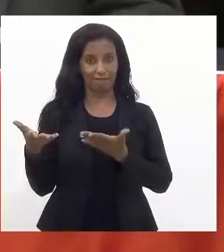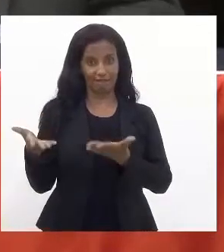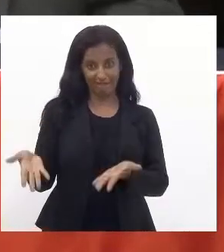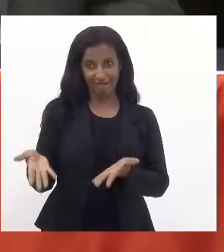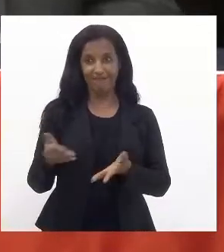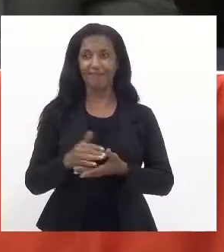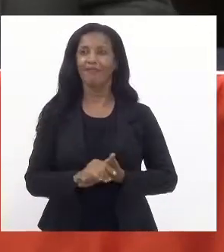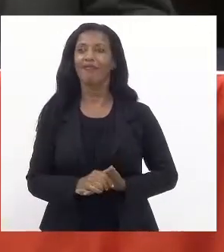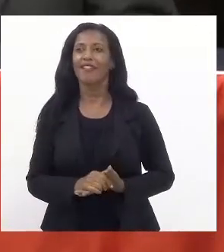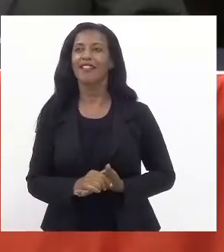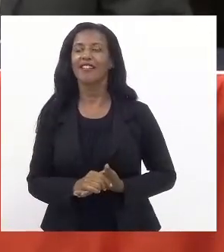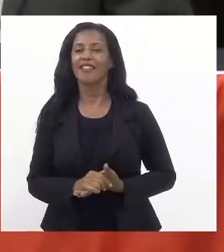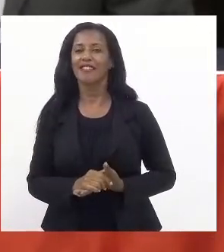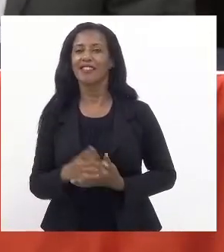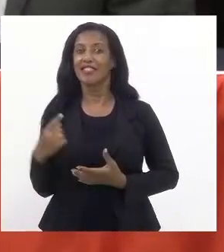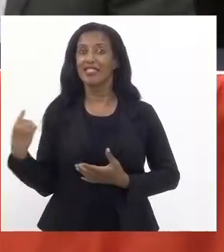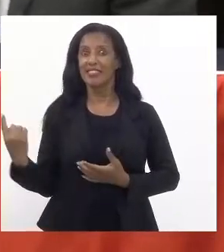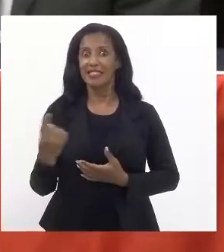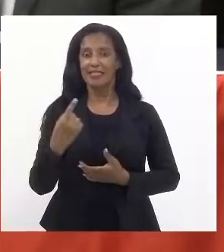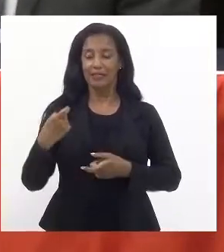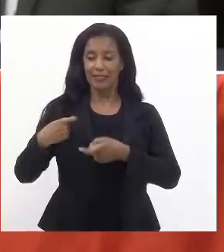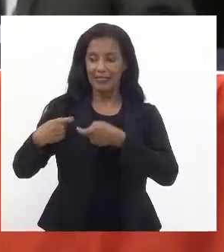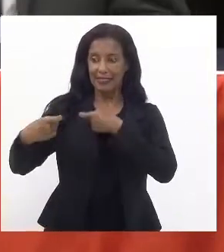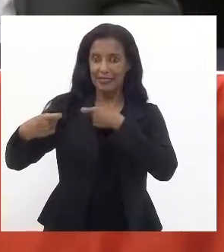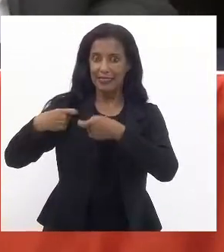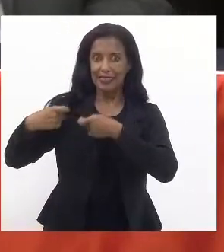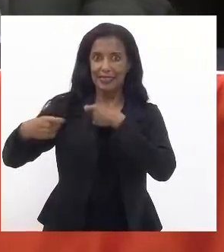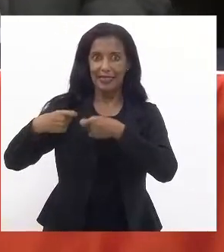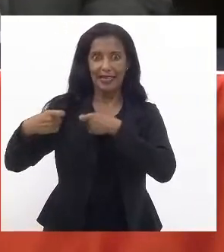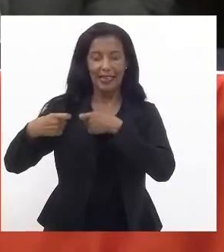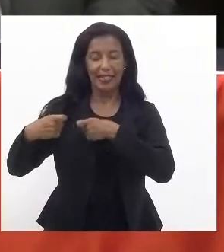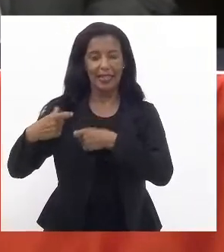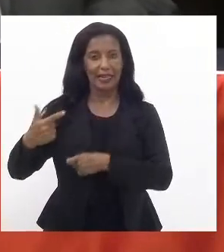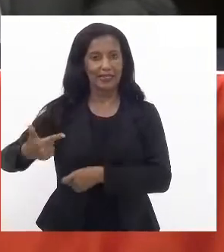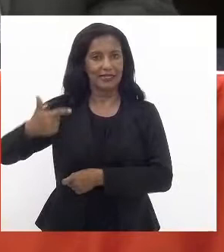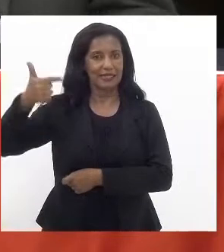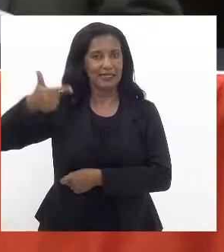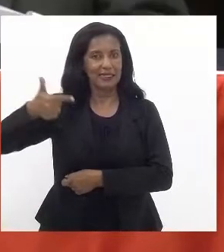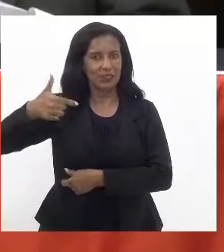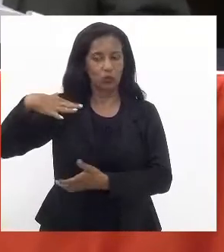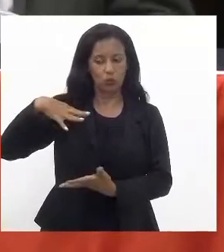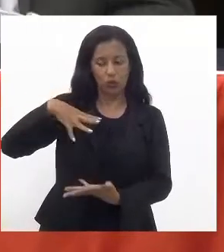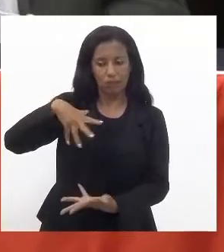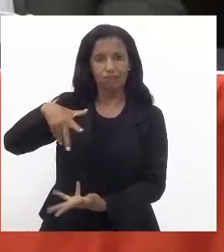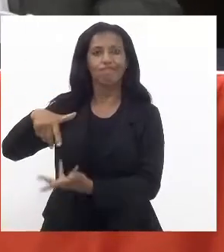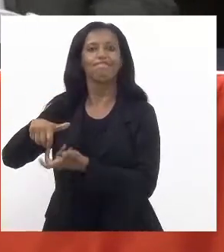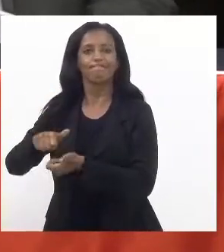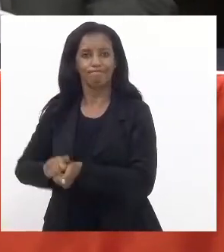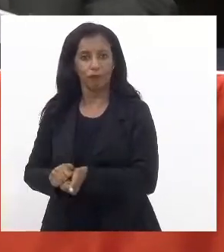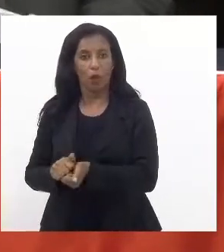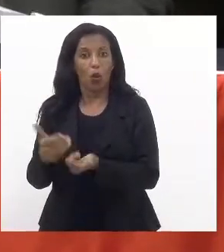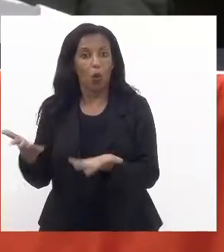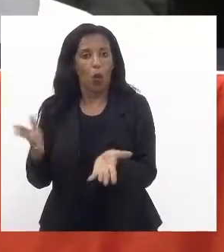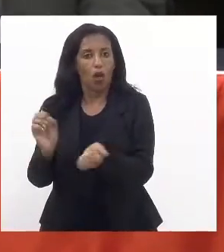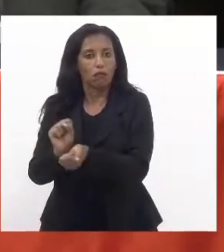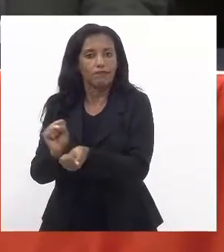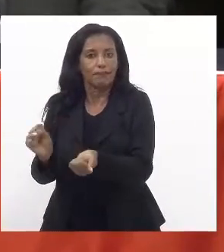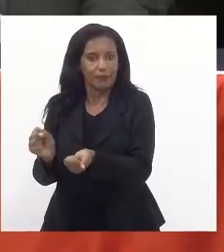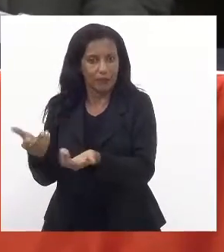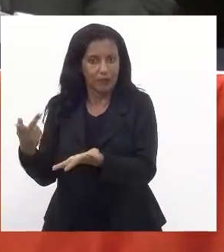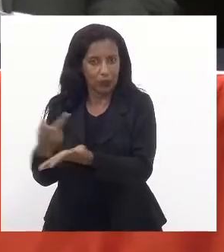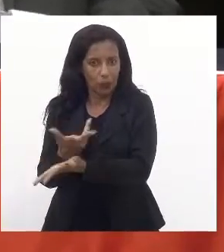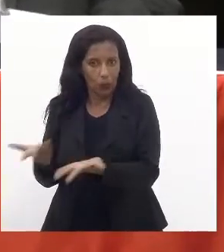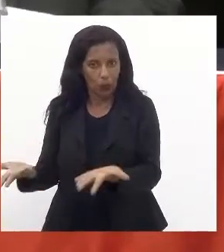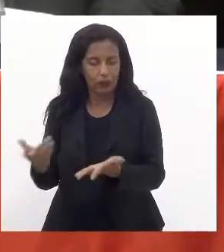Estávamos em plena guerra, Segunda Guerra Mundial, quando houve essa libertação.